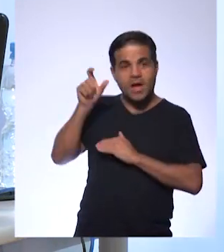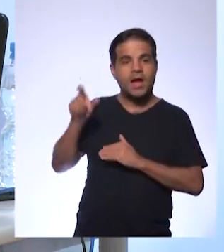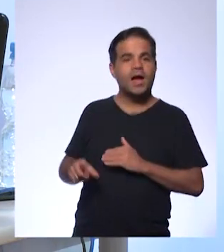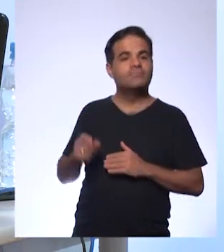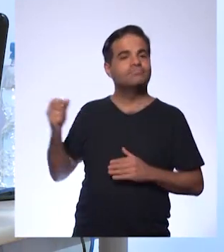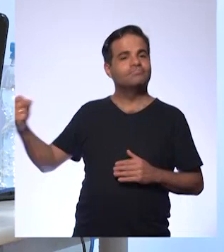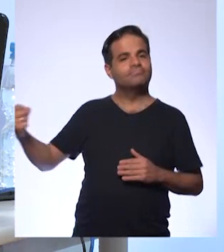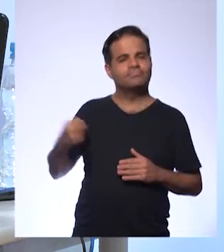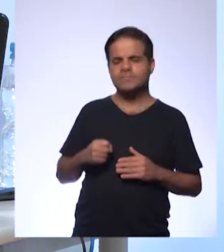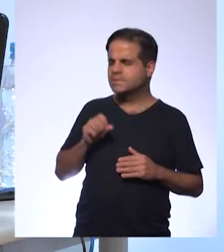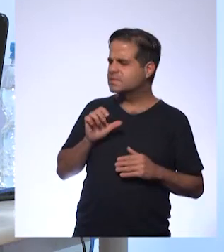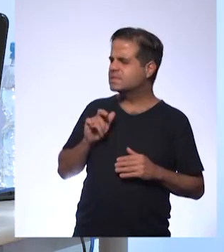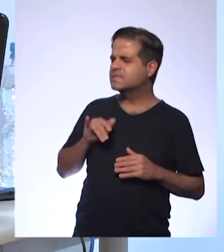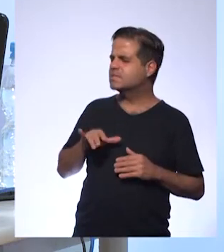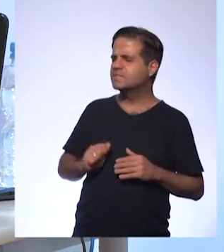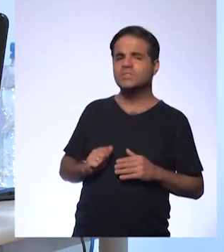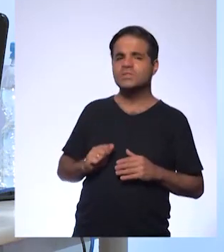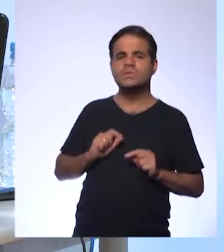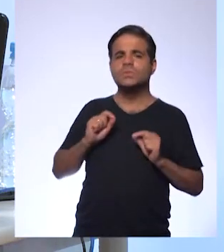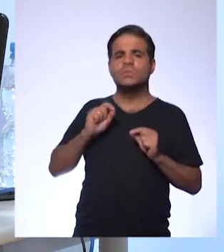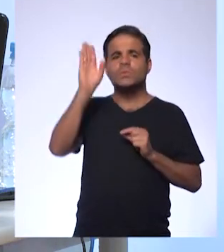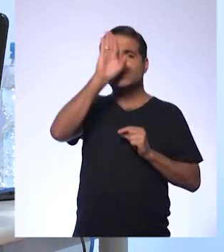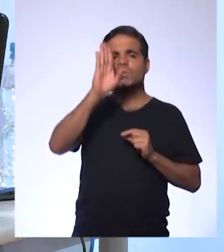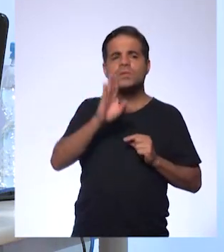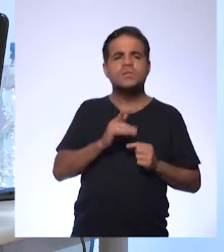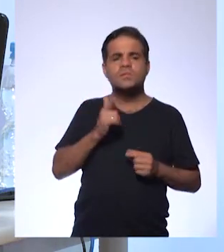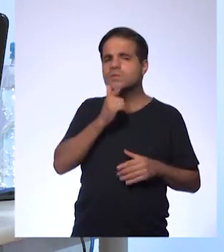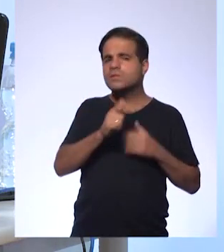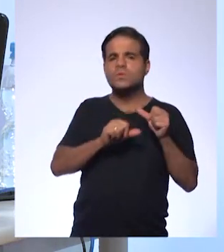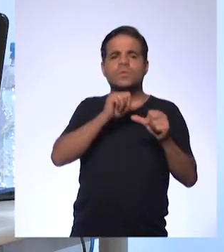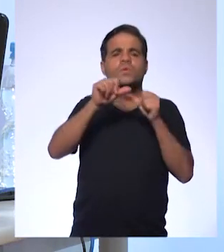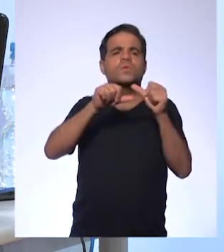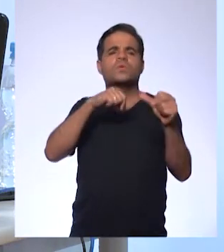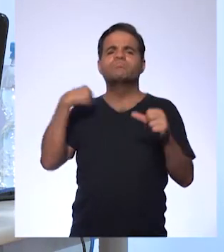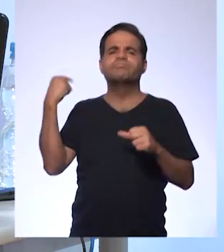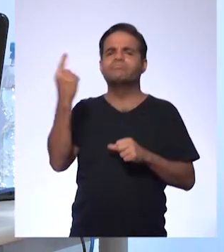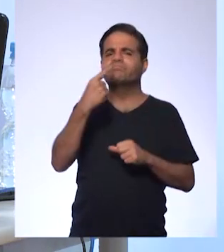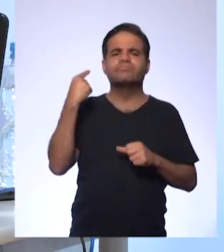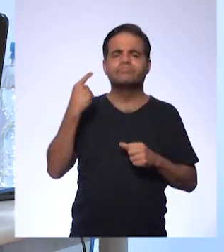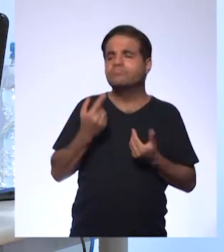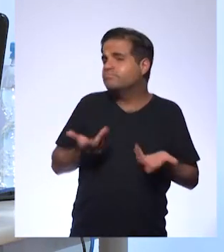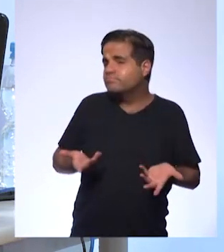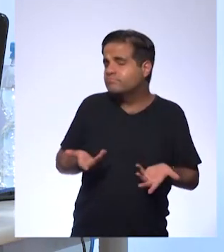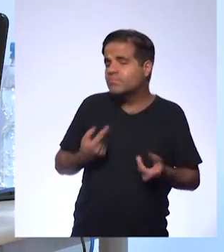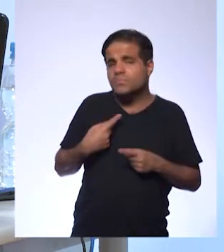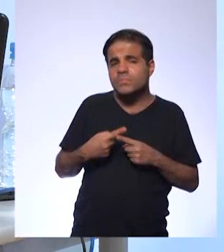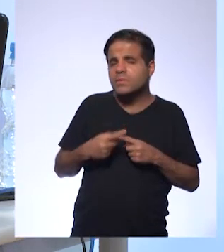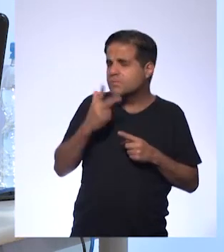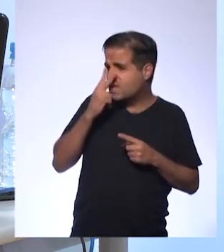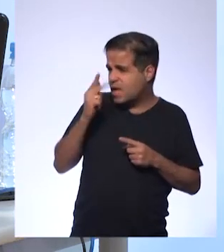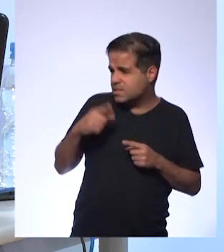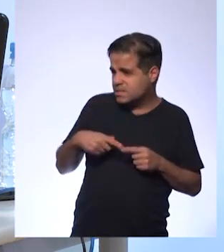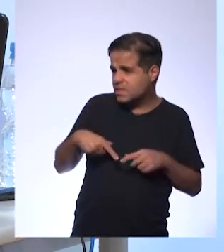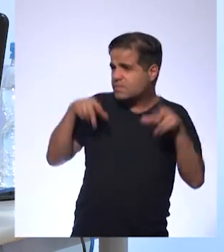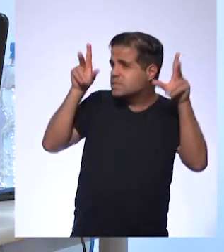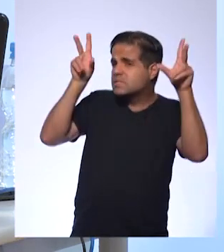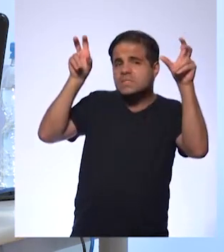Ô, Cíntia, começa assim, ó, o que o Brasil ganha com as mudanças climáticas? Por que você acha que teve esse